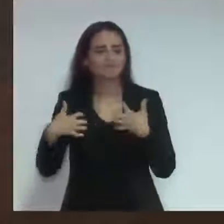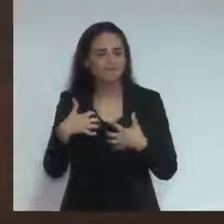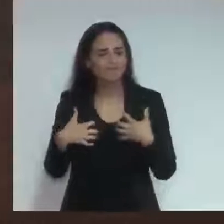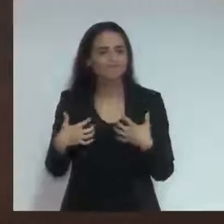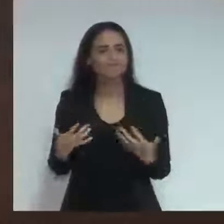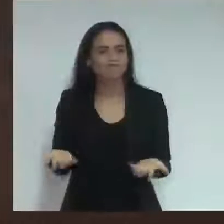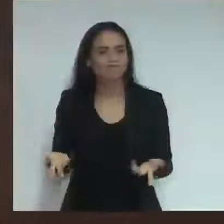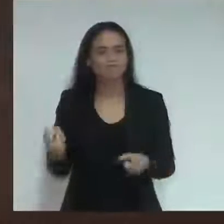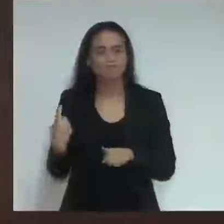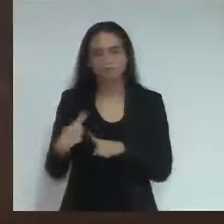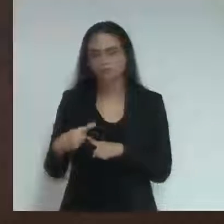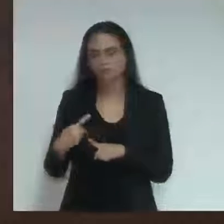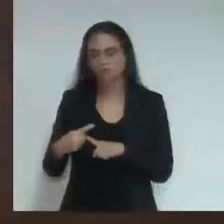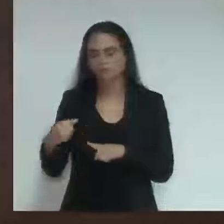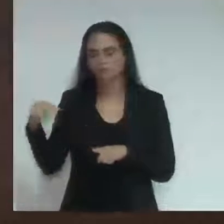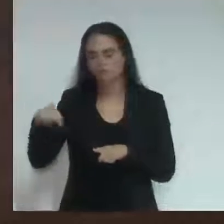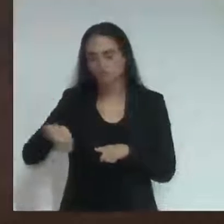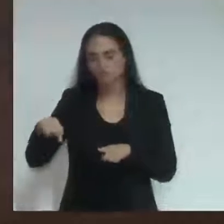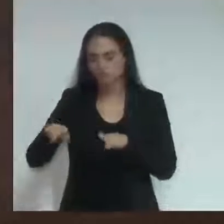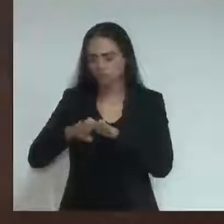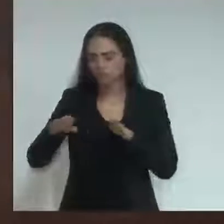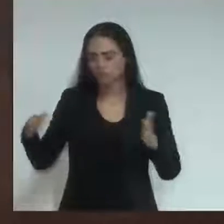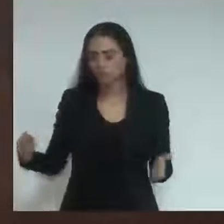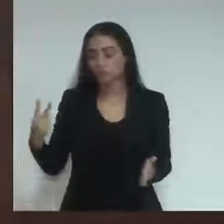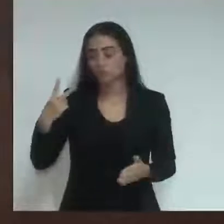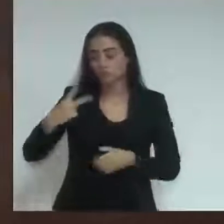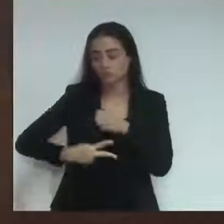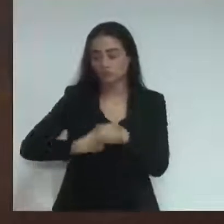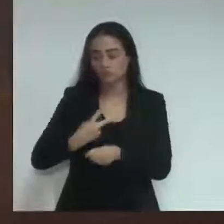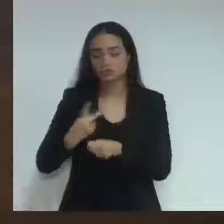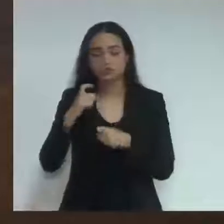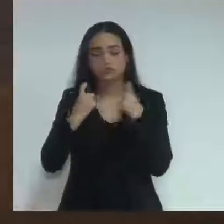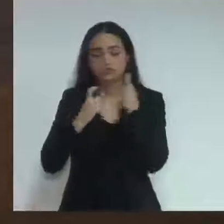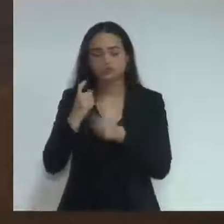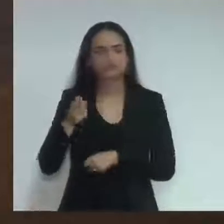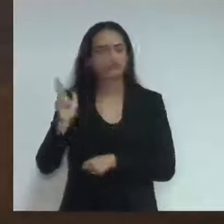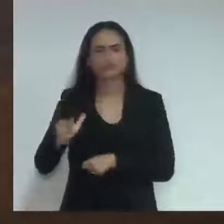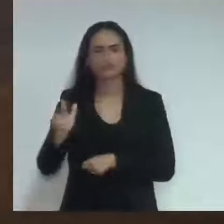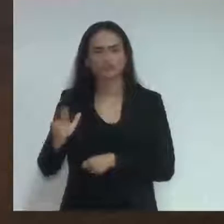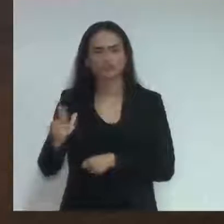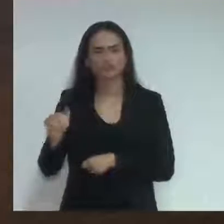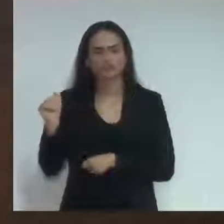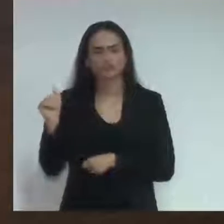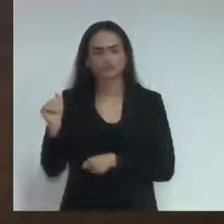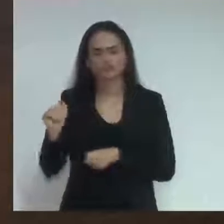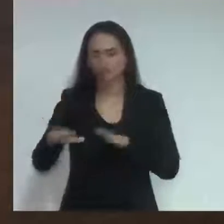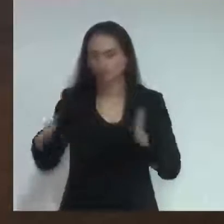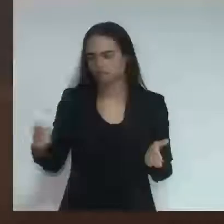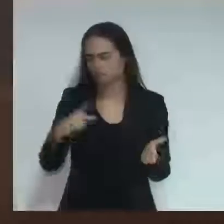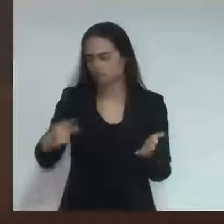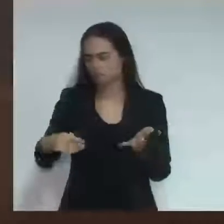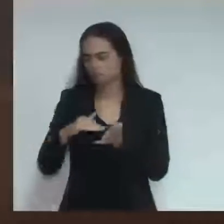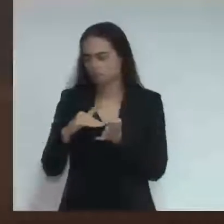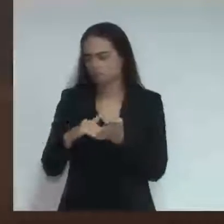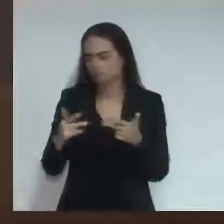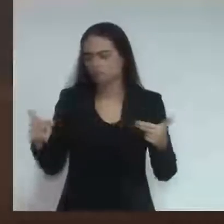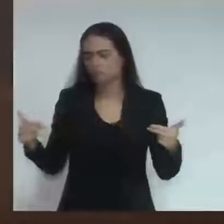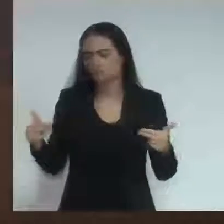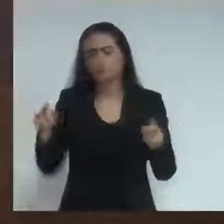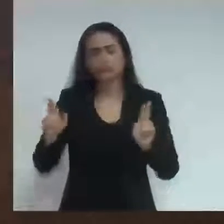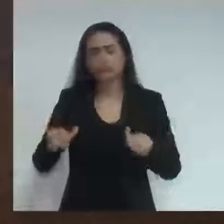com quase 2 anos, nunca teve uma reunião da mesa da Câmara. Como nós soubemos da licitação da Câmara, da construção da